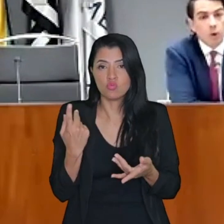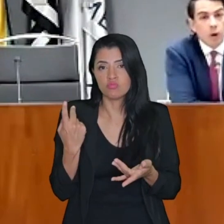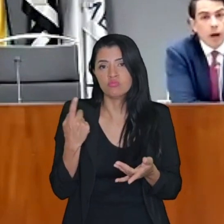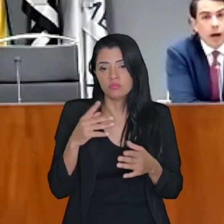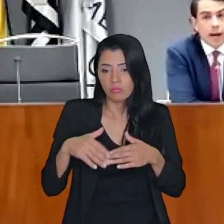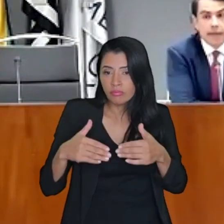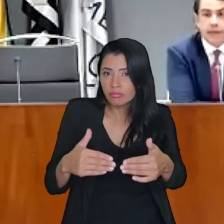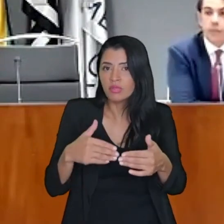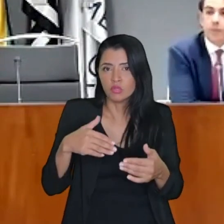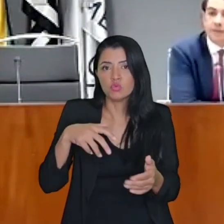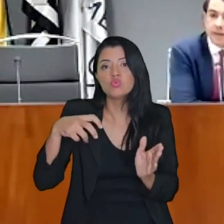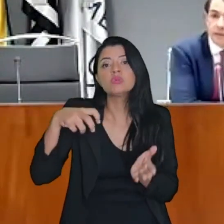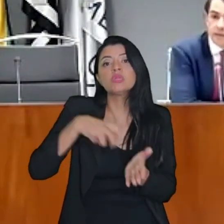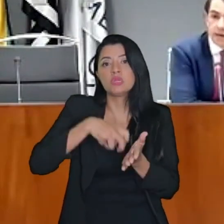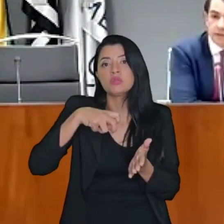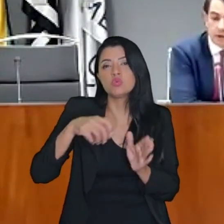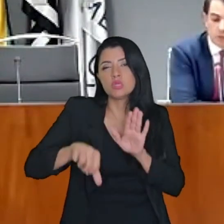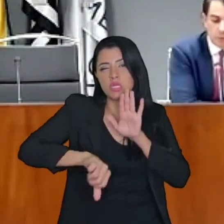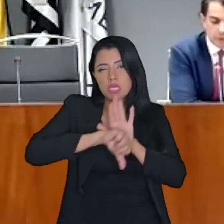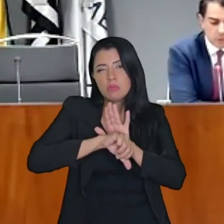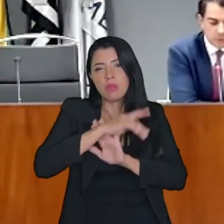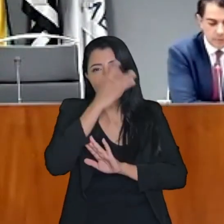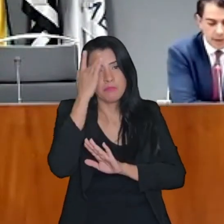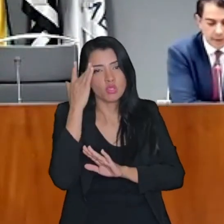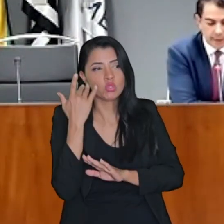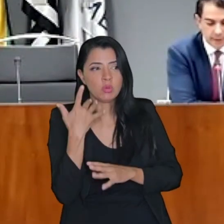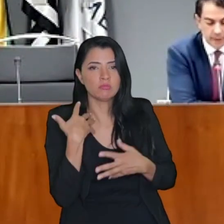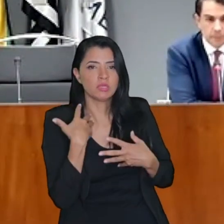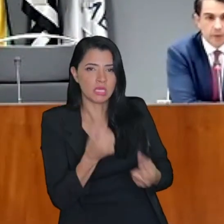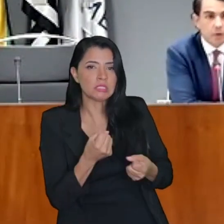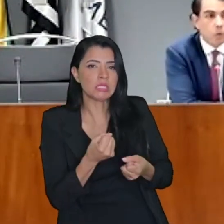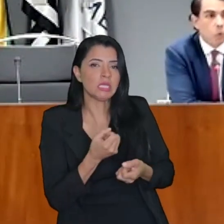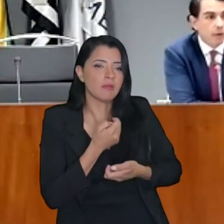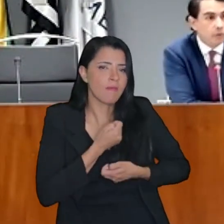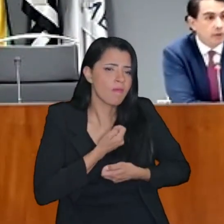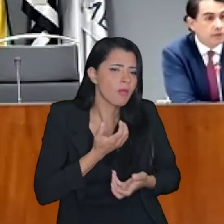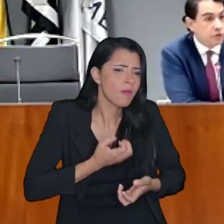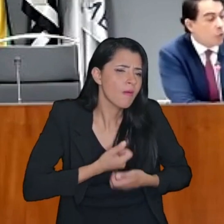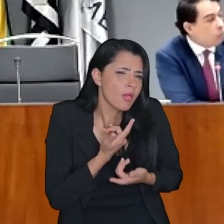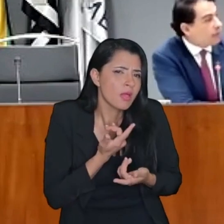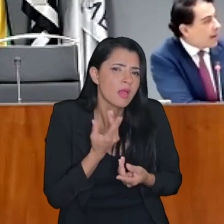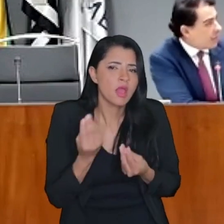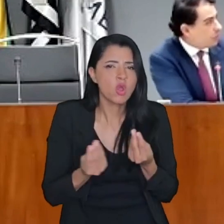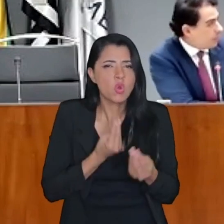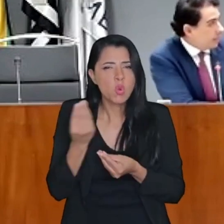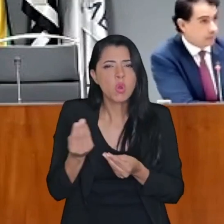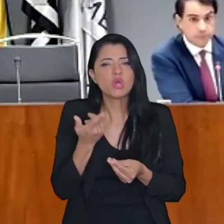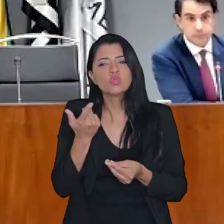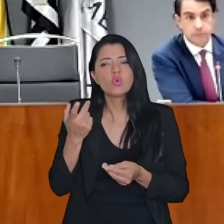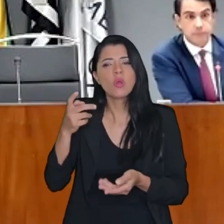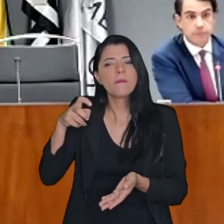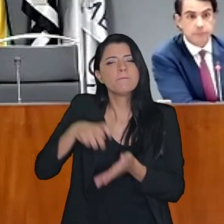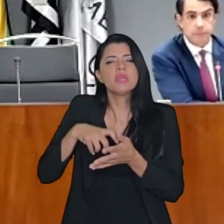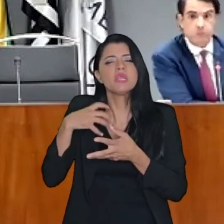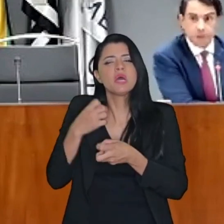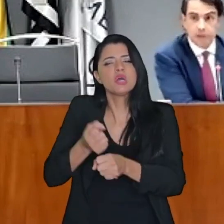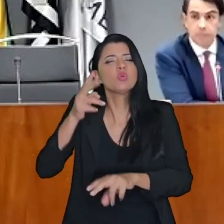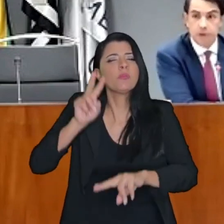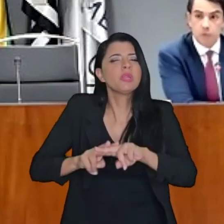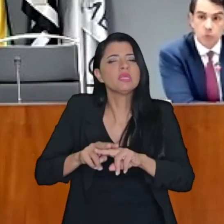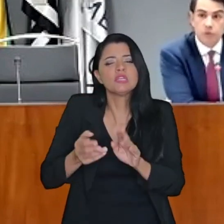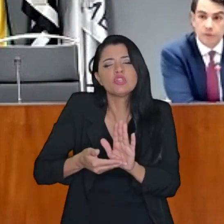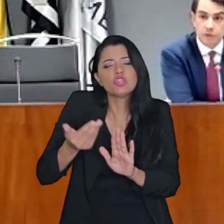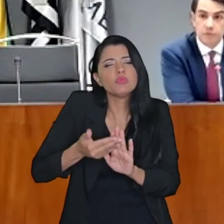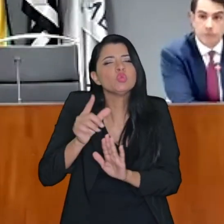criminal, aquele que pretende realizar colaboração premiada quer saber o quanto ele descontará de pena. O que